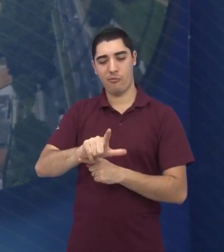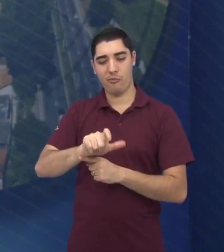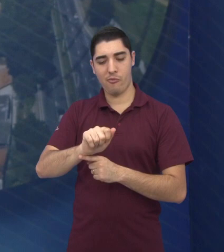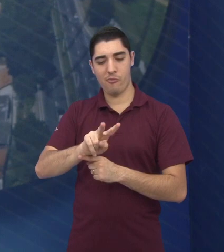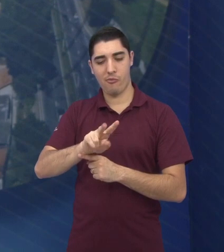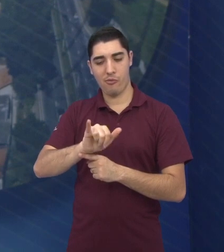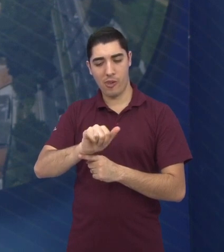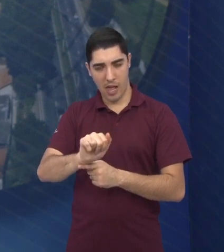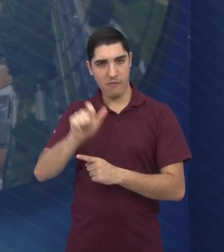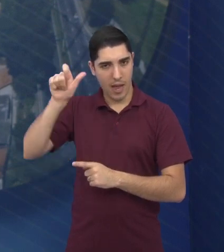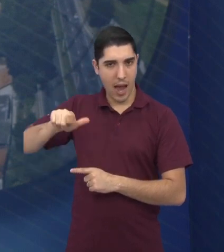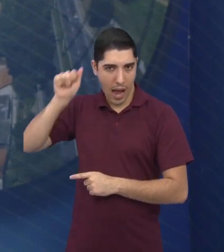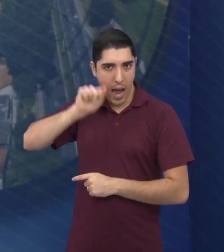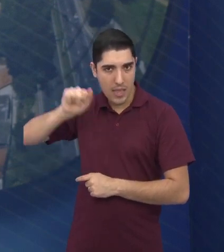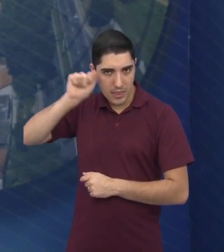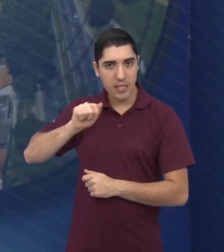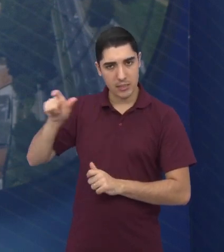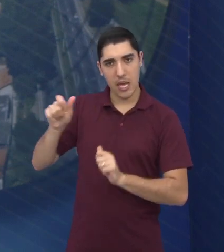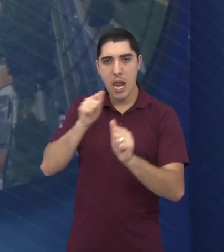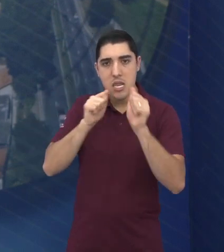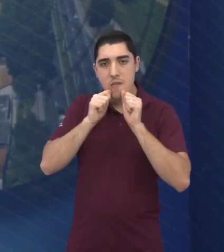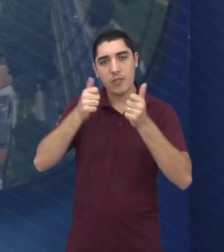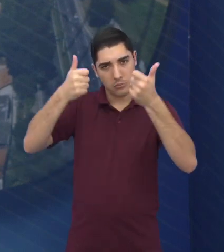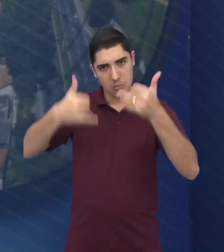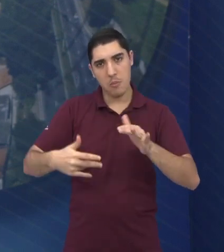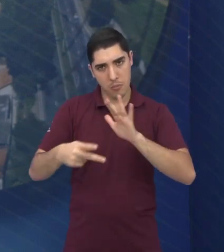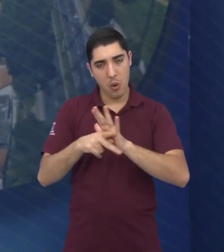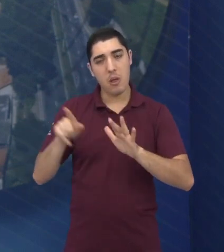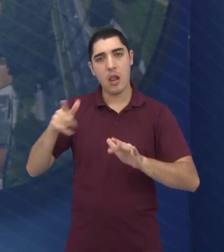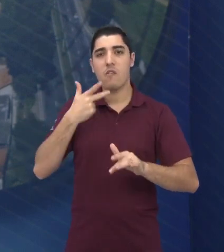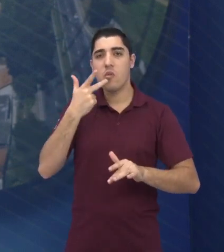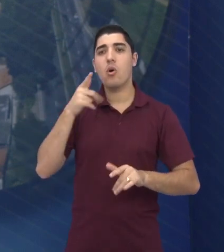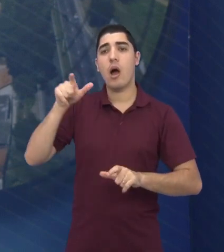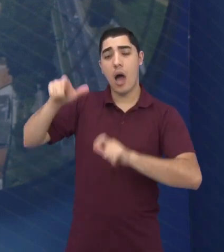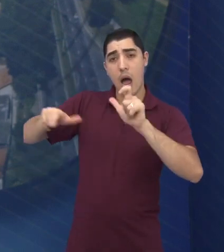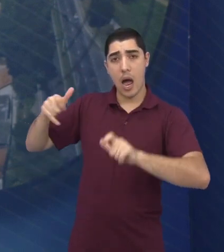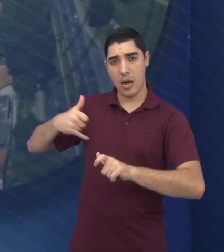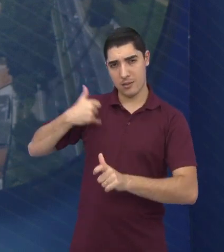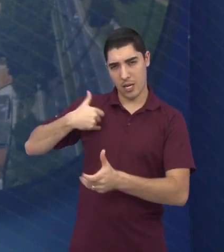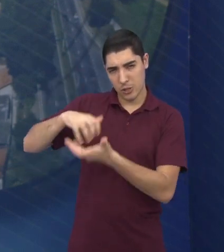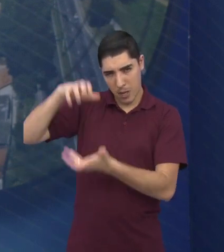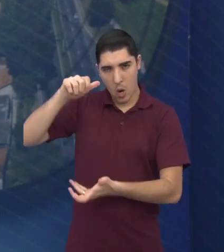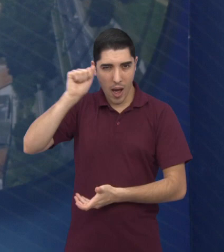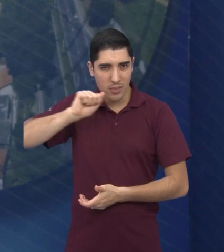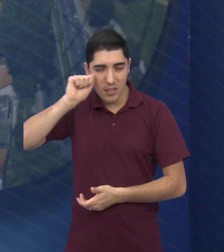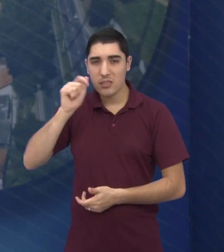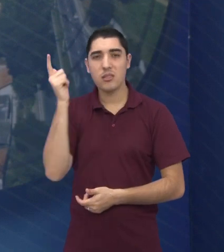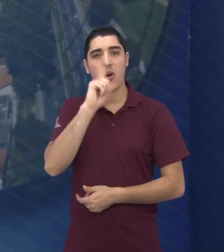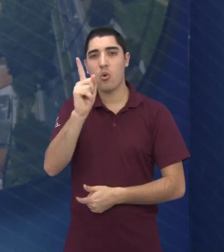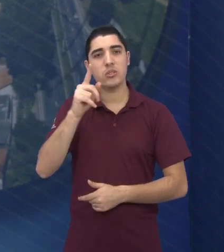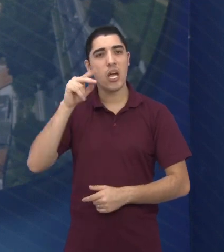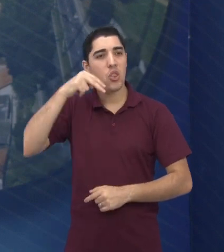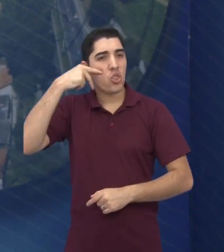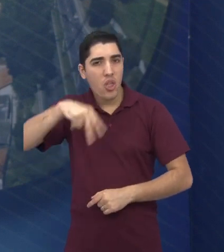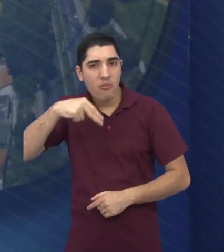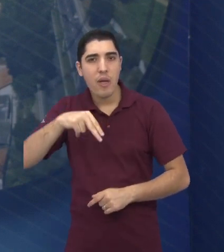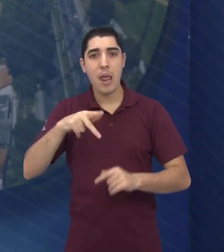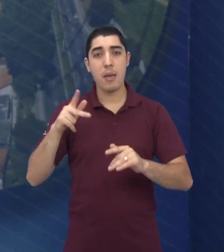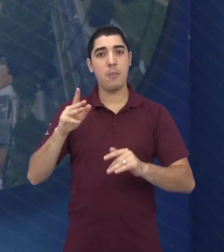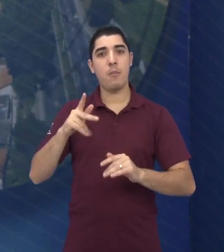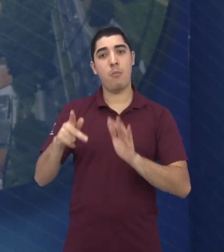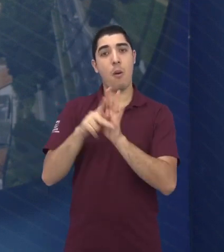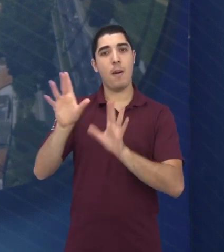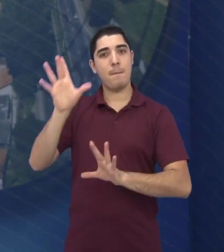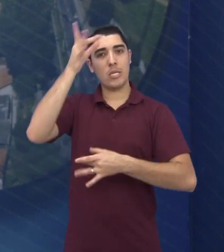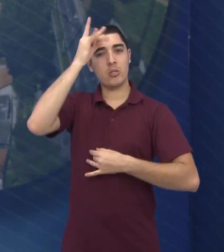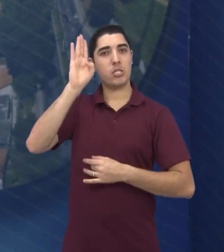dessa falta de protagonistas mais velhas em novelas, em filme, de uma maneira geral, nos ambientes em que trabalha-se